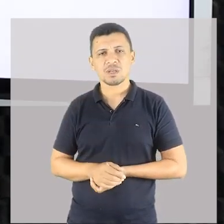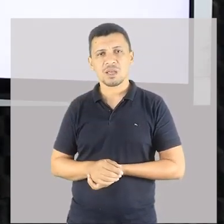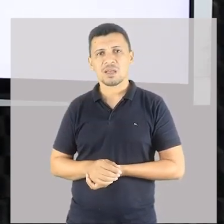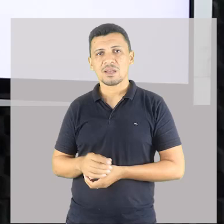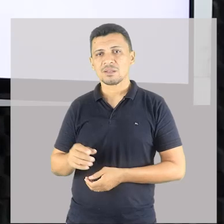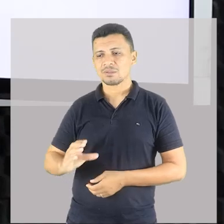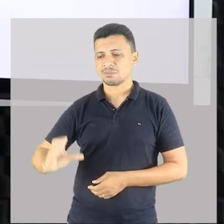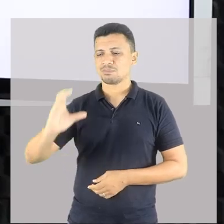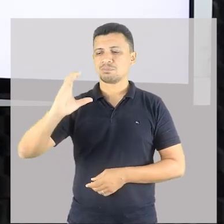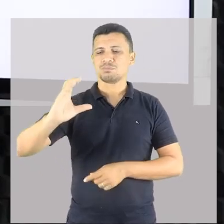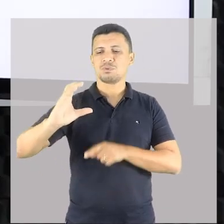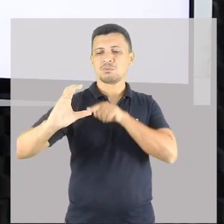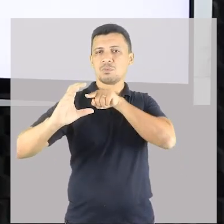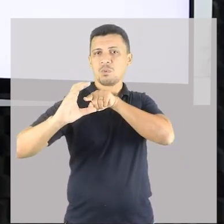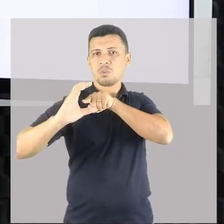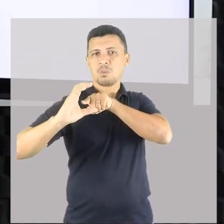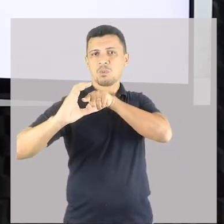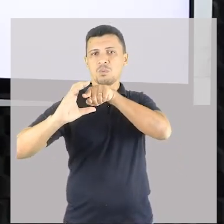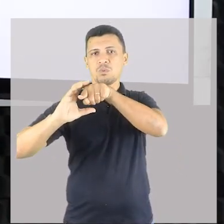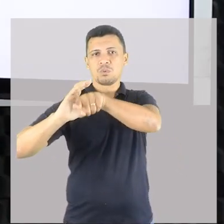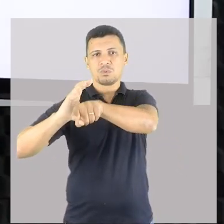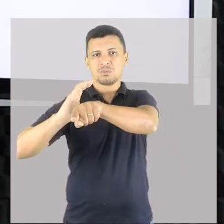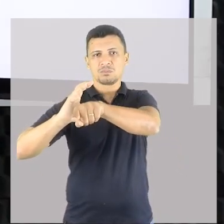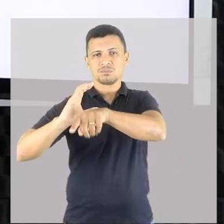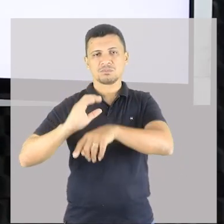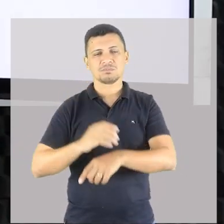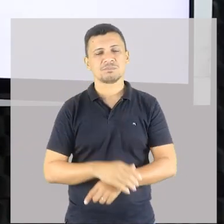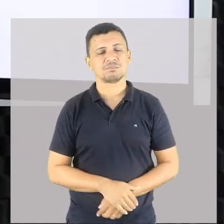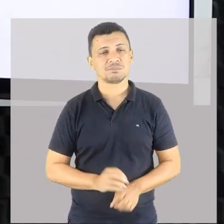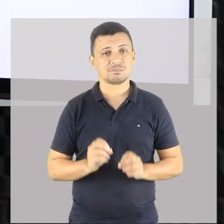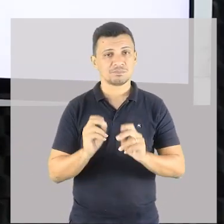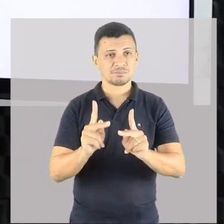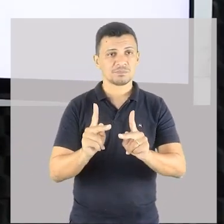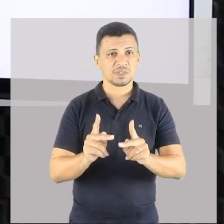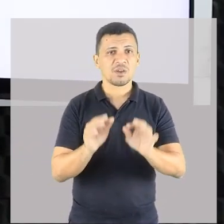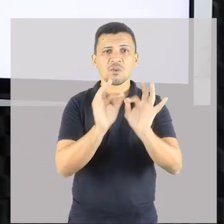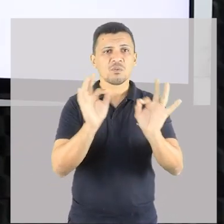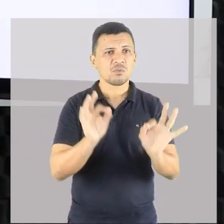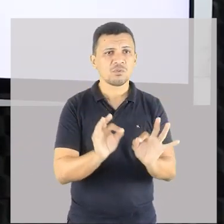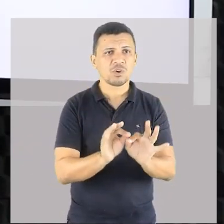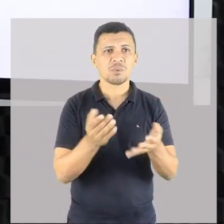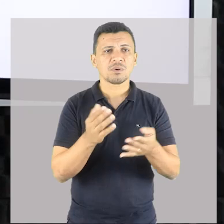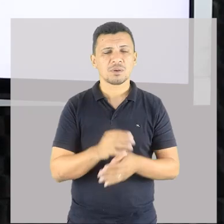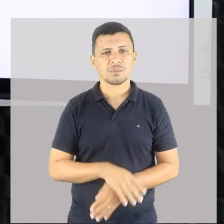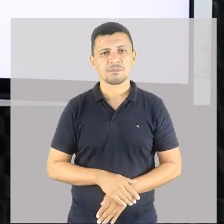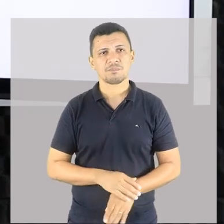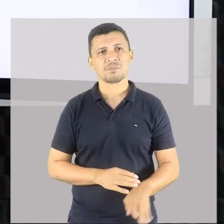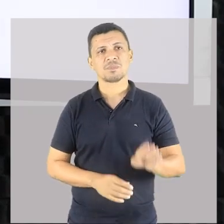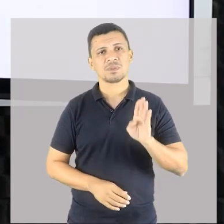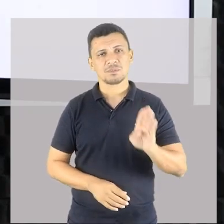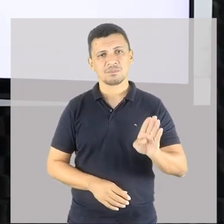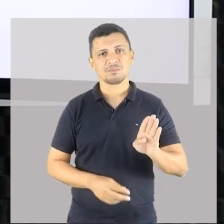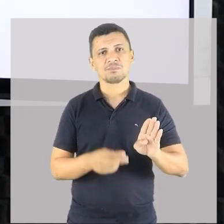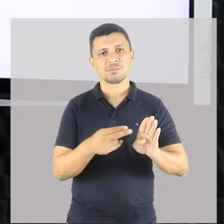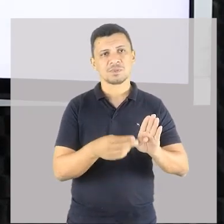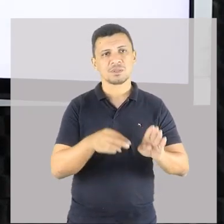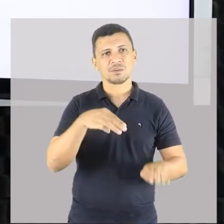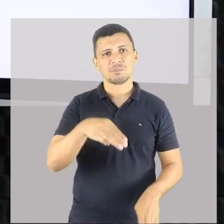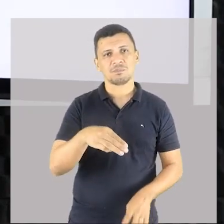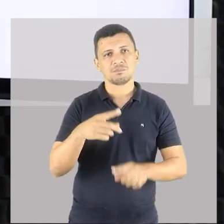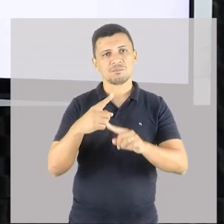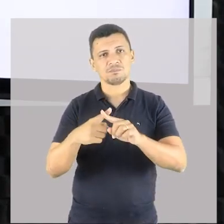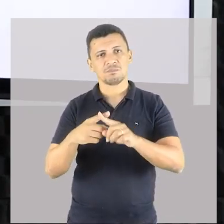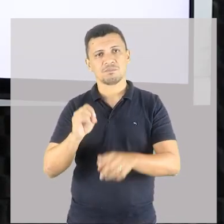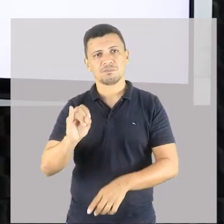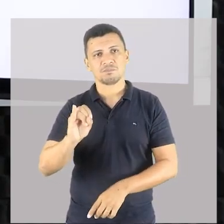centro, sairia do lado de fora. Tá? Qual é a fórmula? Ó? Em cima a mesma coisa, ó. Mi vezes I.